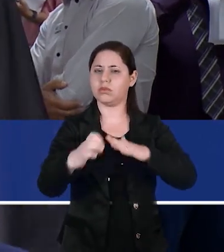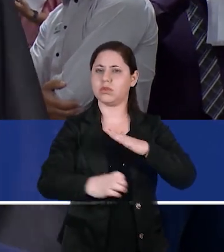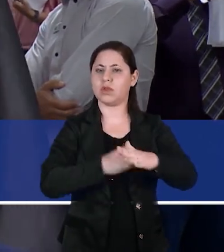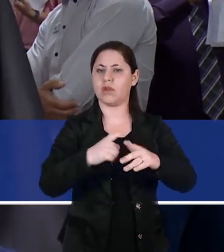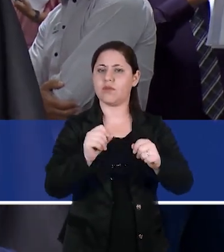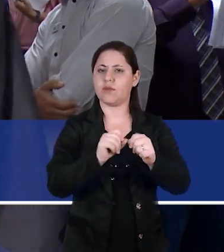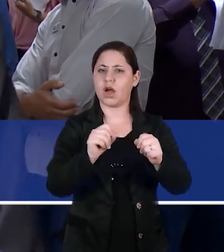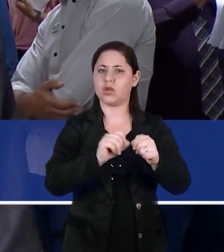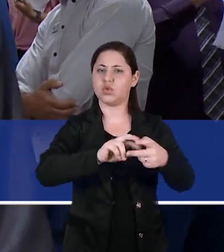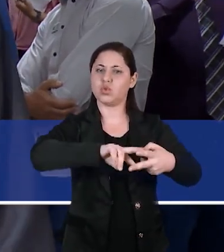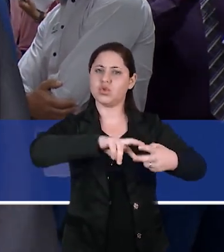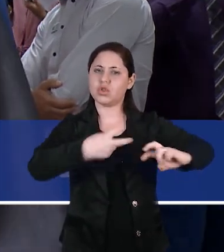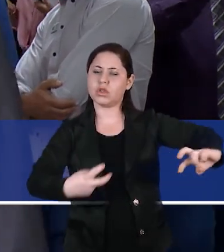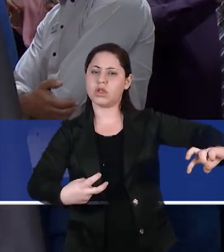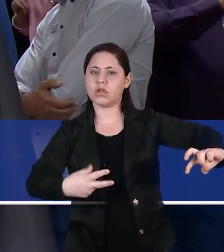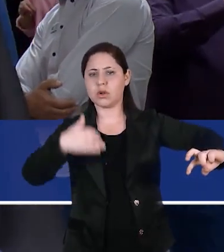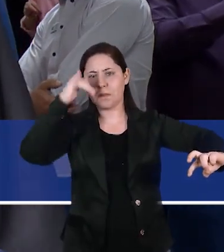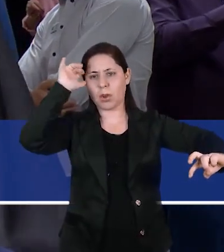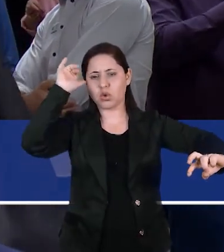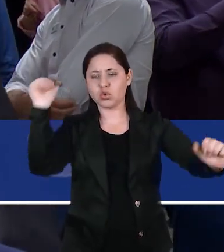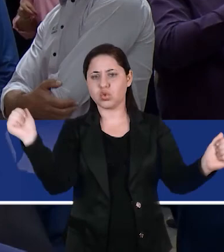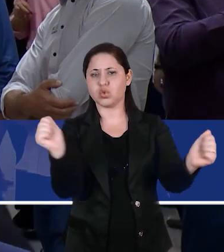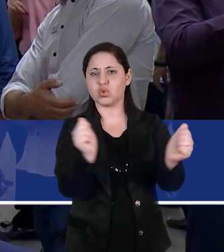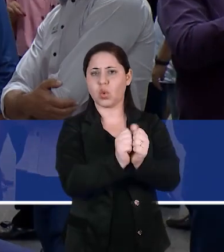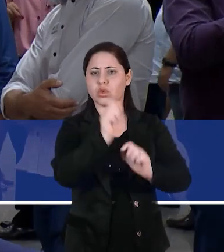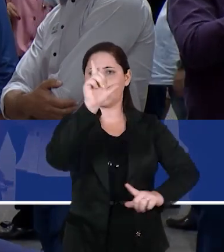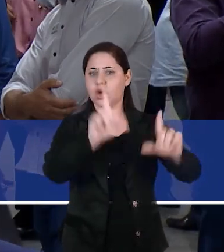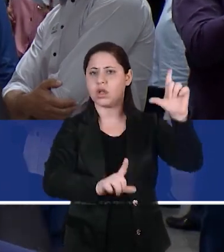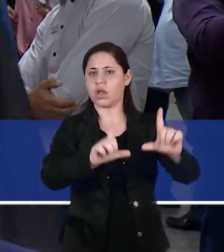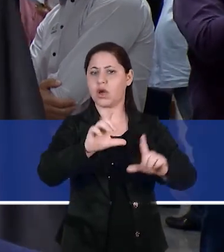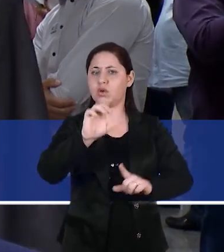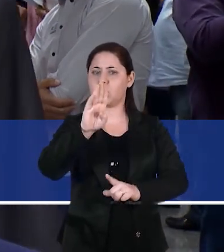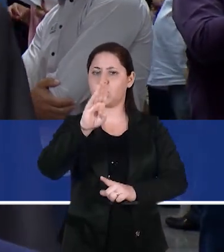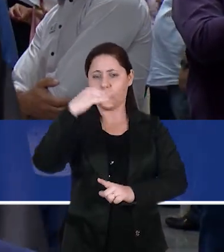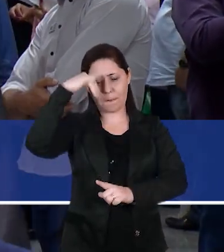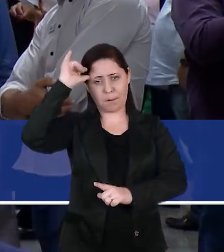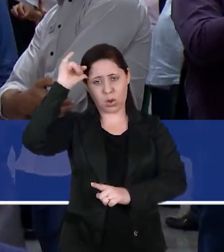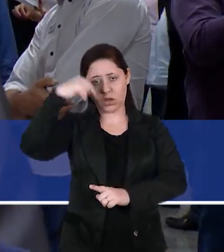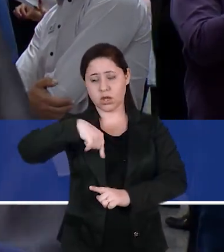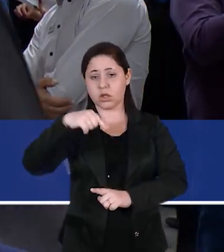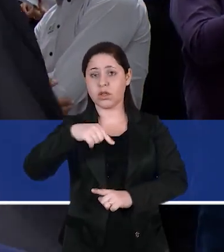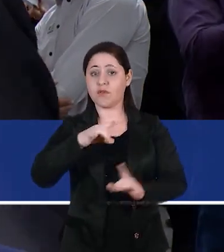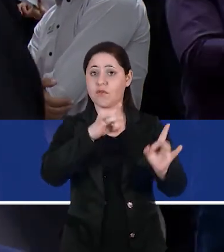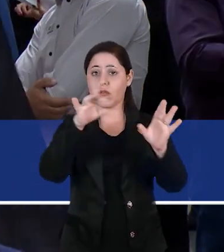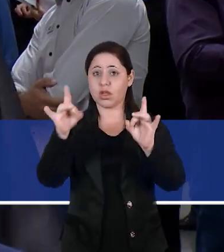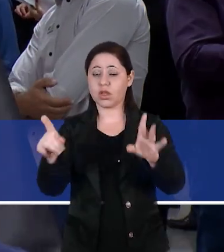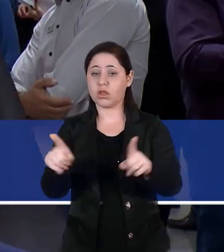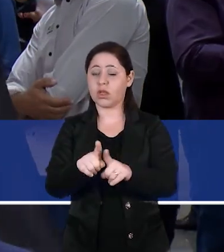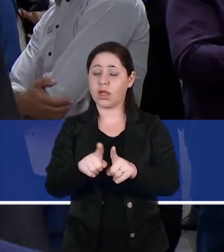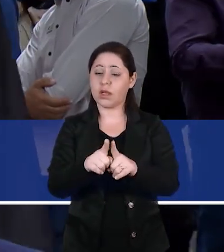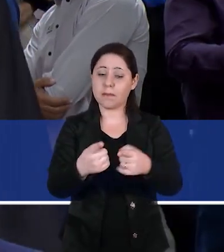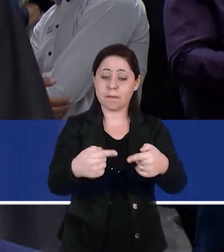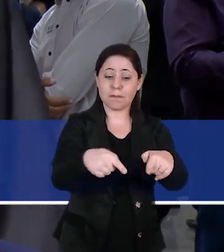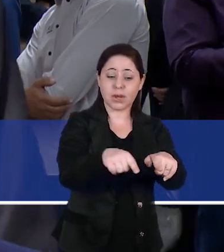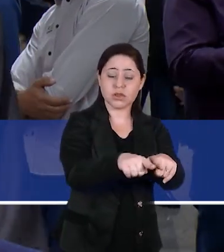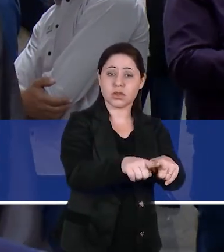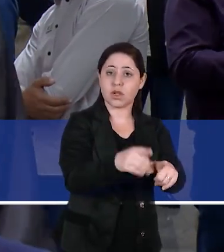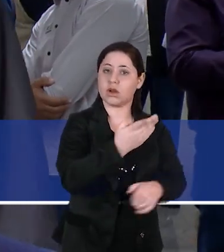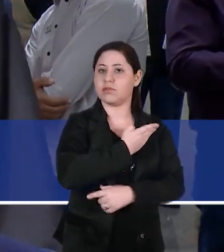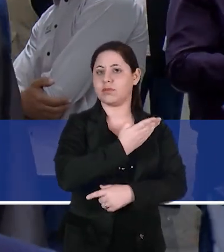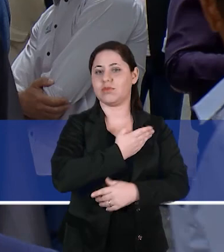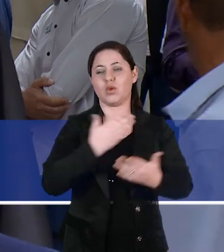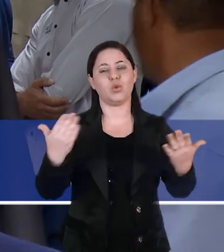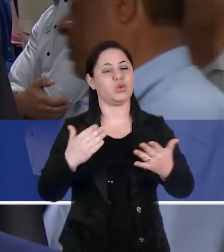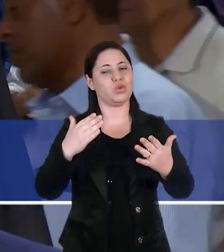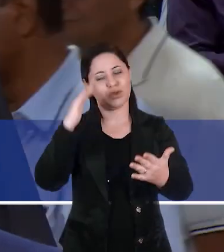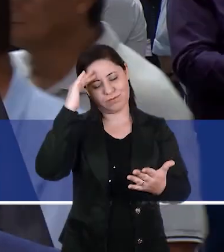a minha genética de Nelore, junto com o canal do Boi aqui, faço minhas vendas aqui, tenho inúmeros amigos, parceiros aqui,